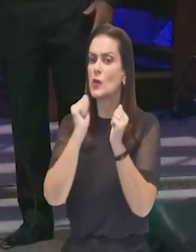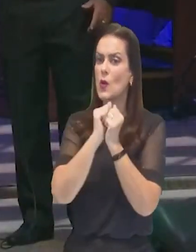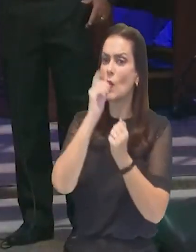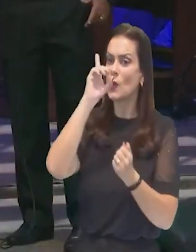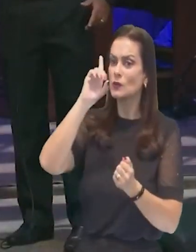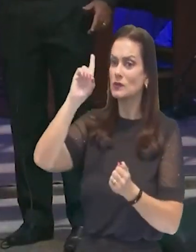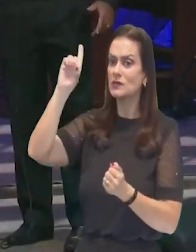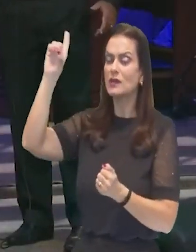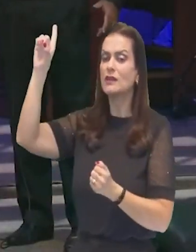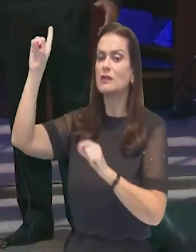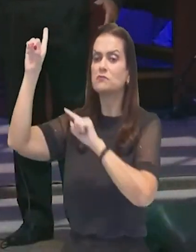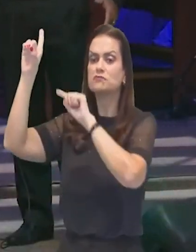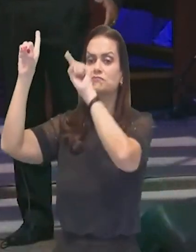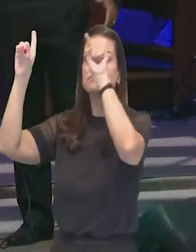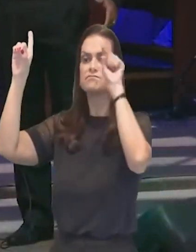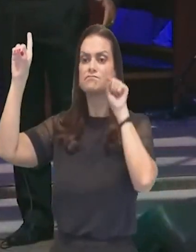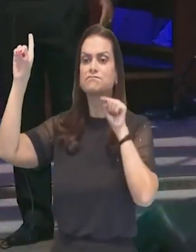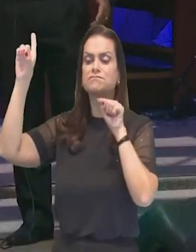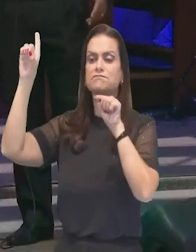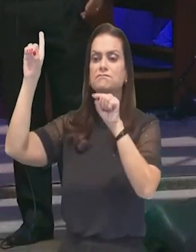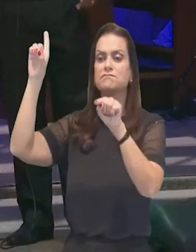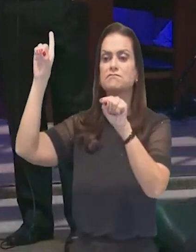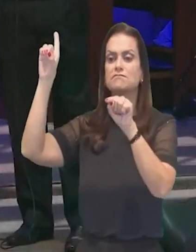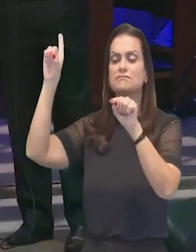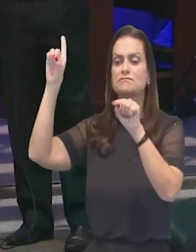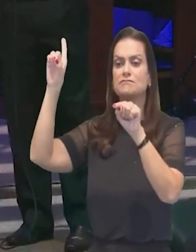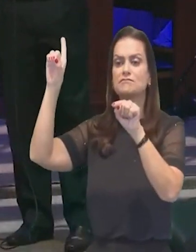com teu